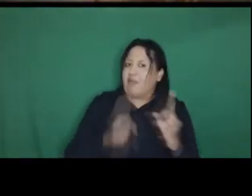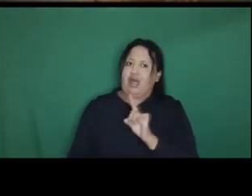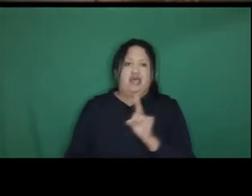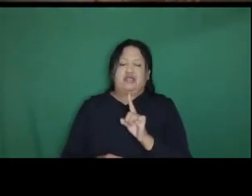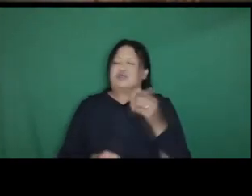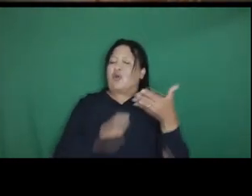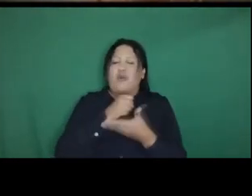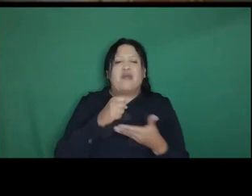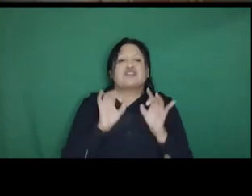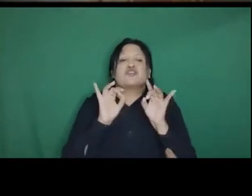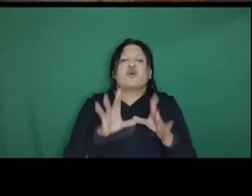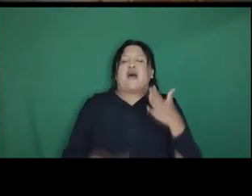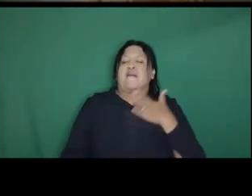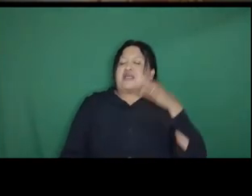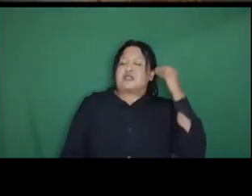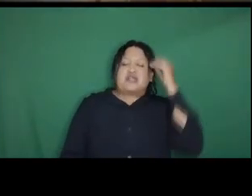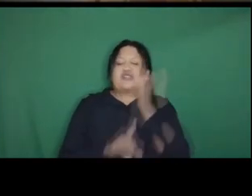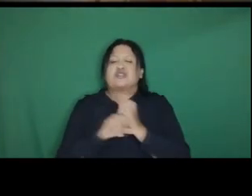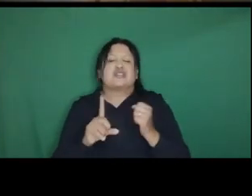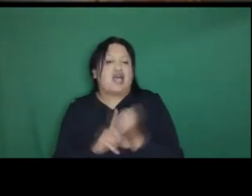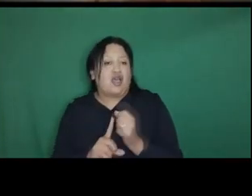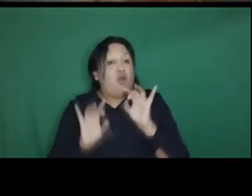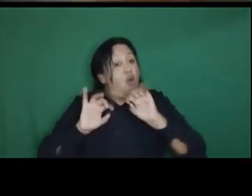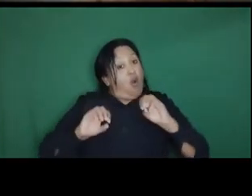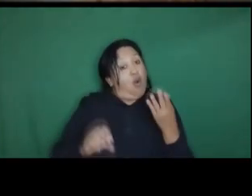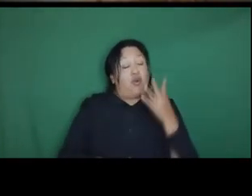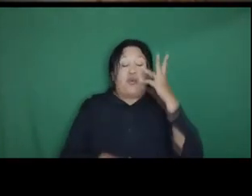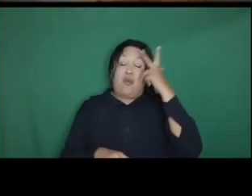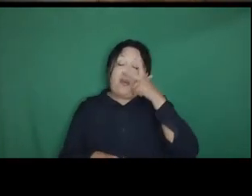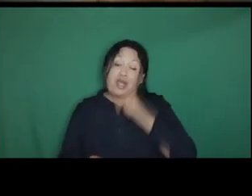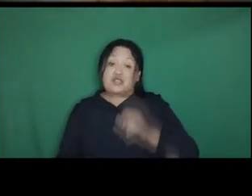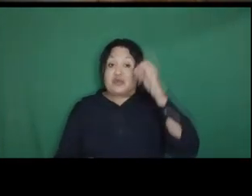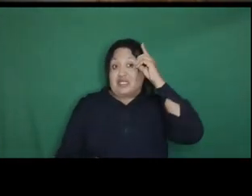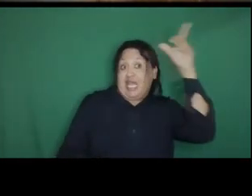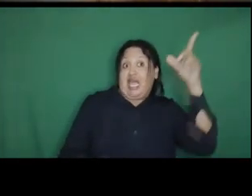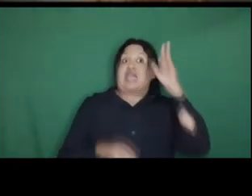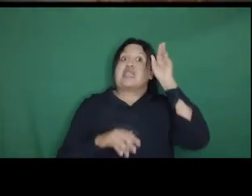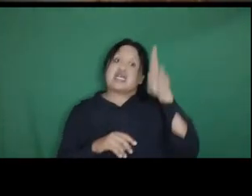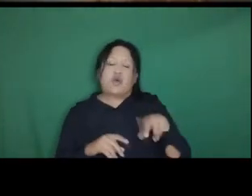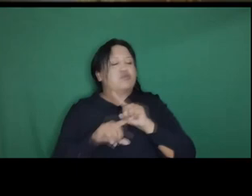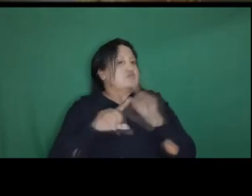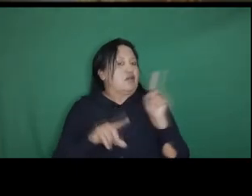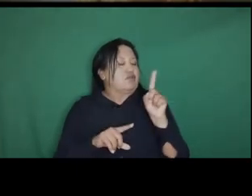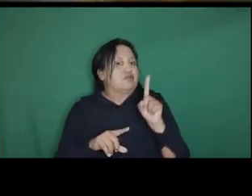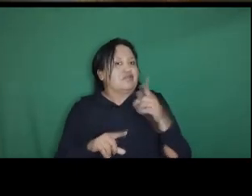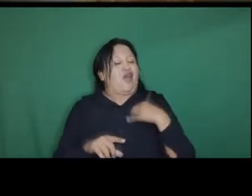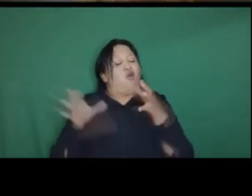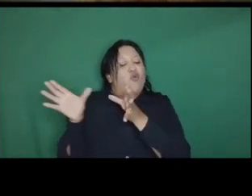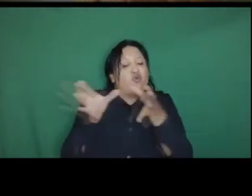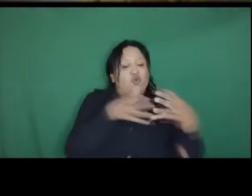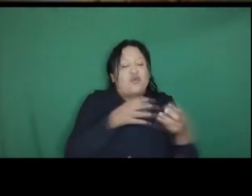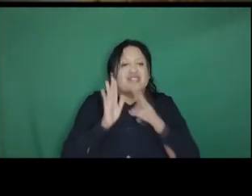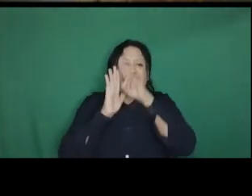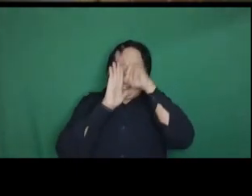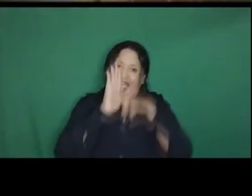sociais ou mesmo nas ideias na razão Não eu tenho que ter um conjunto de regras normas que que